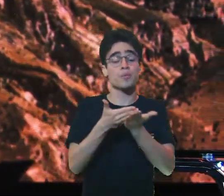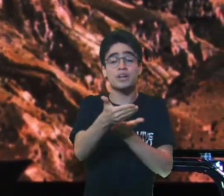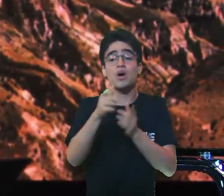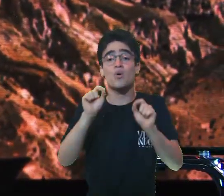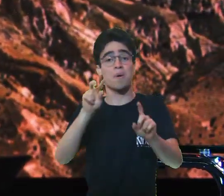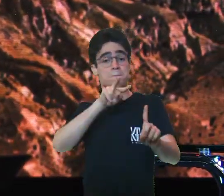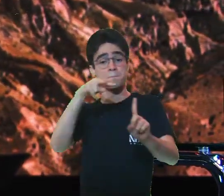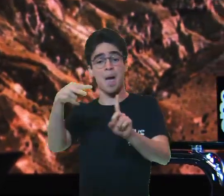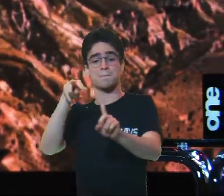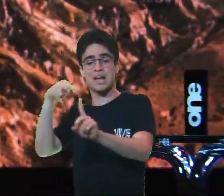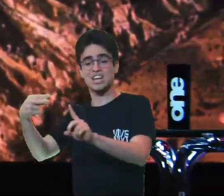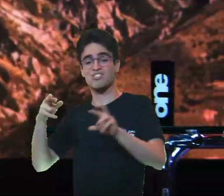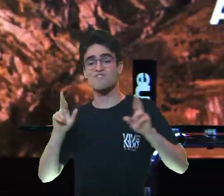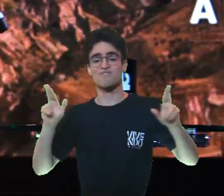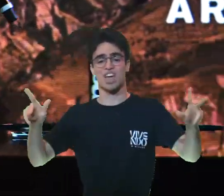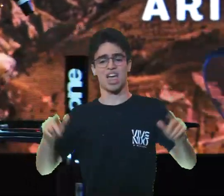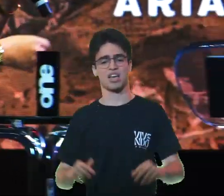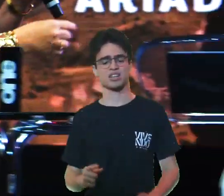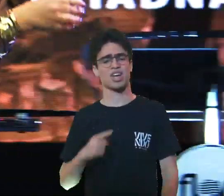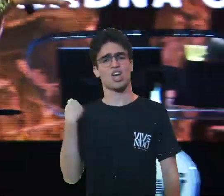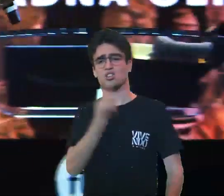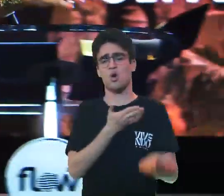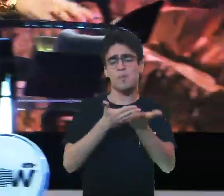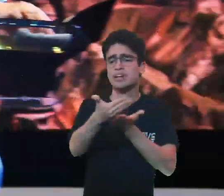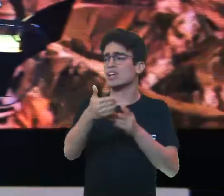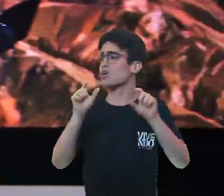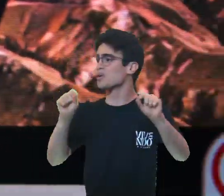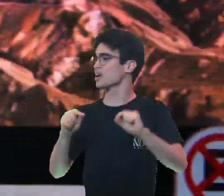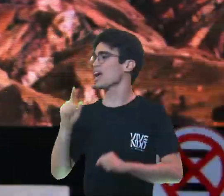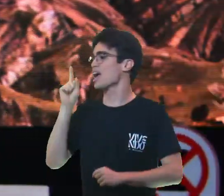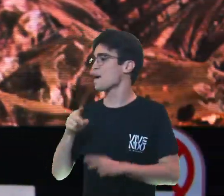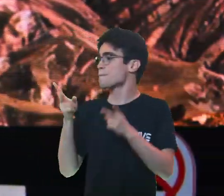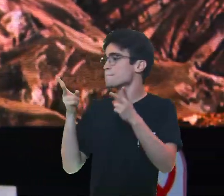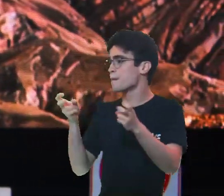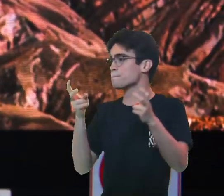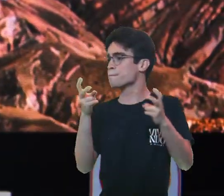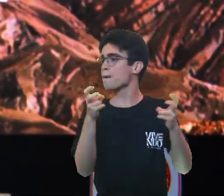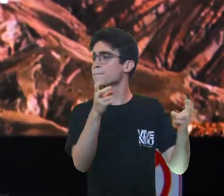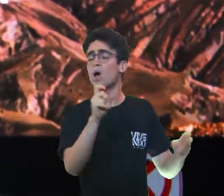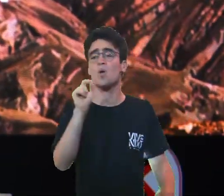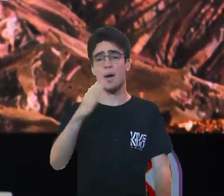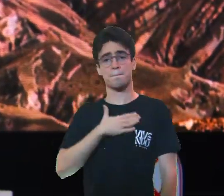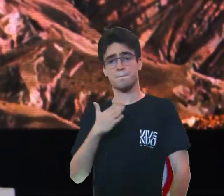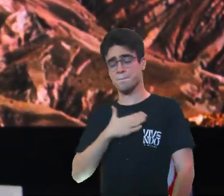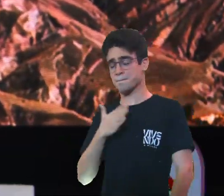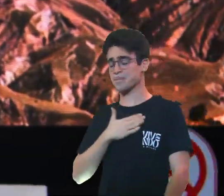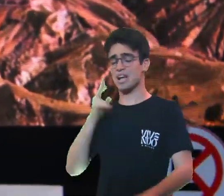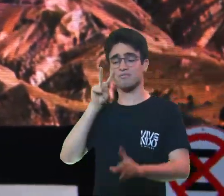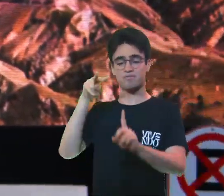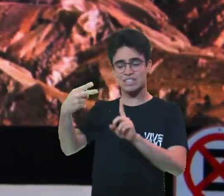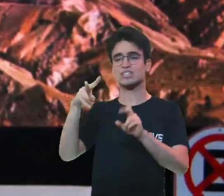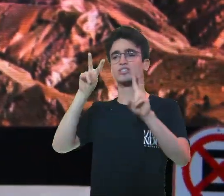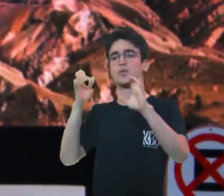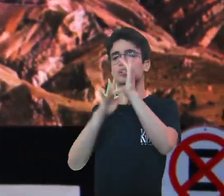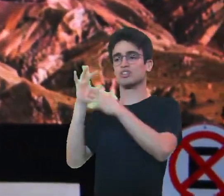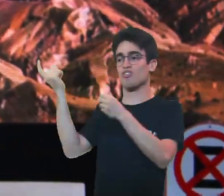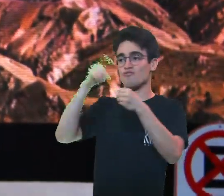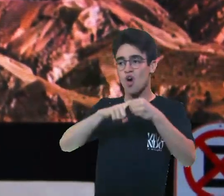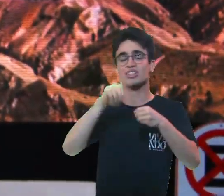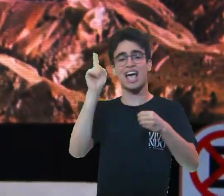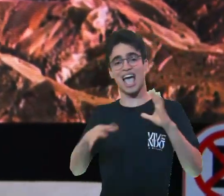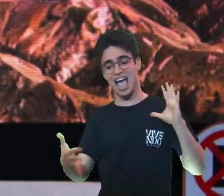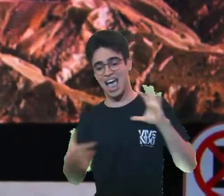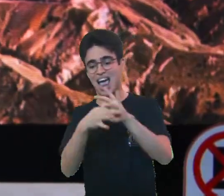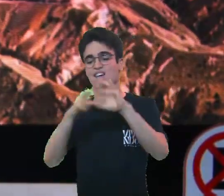outra perspectiva. Nós começamos a perceber que a nossa escatologia é casada com a tarefa